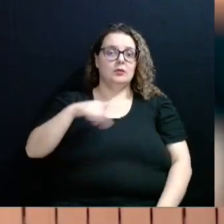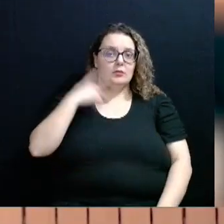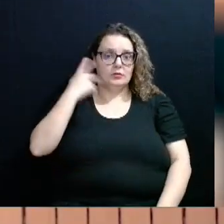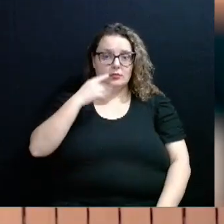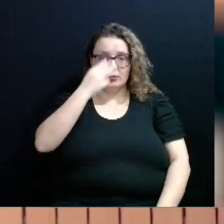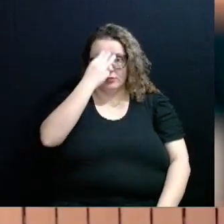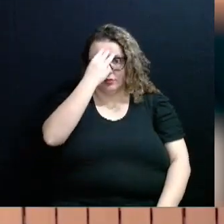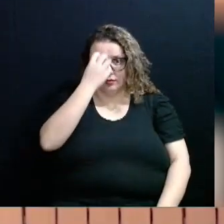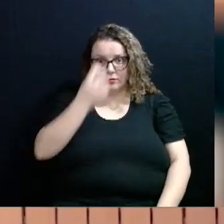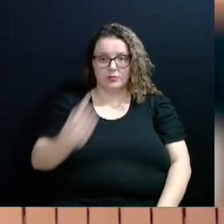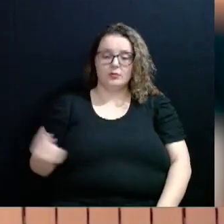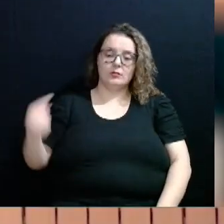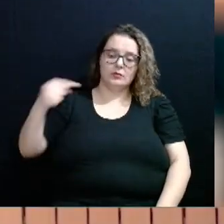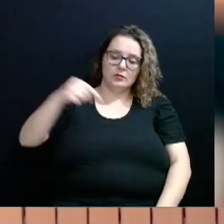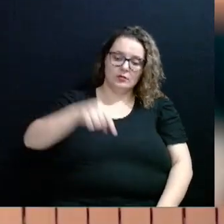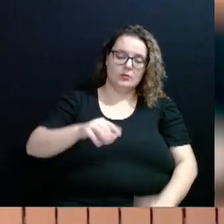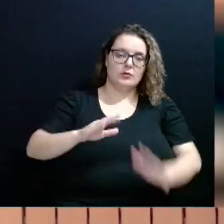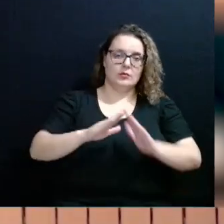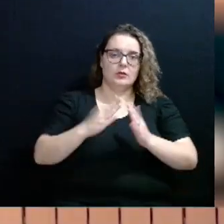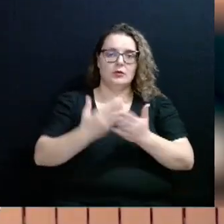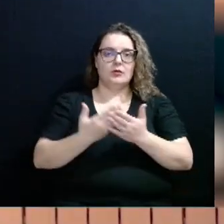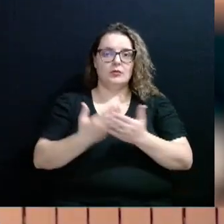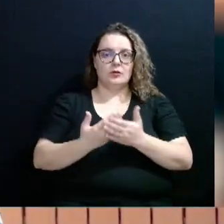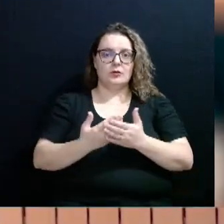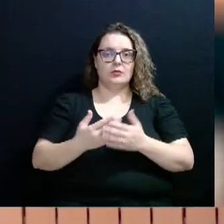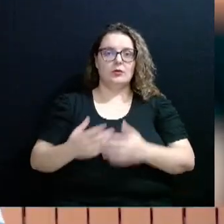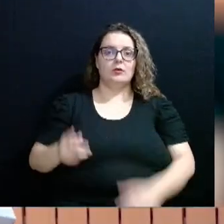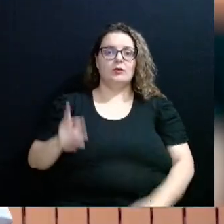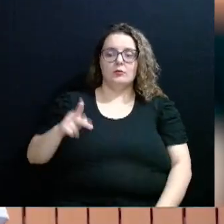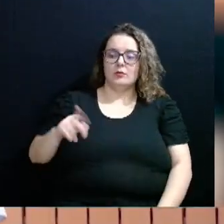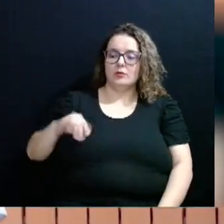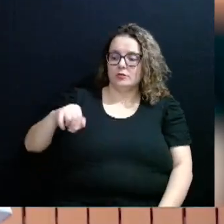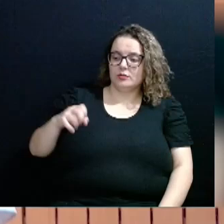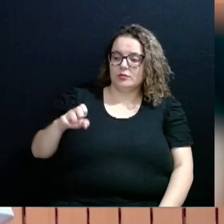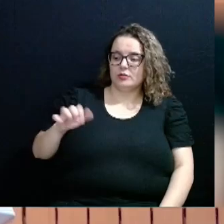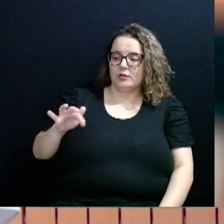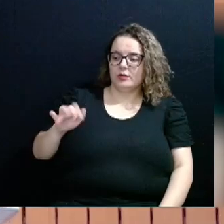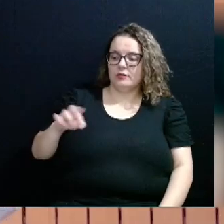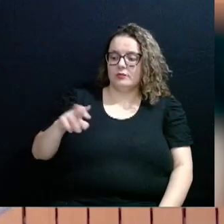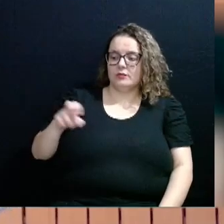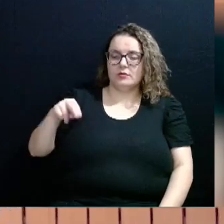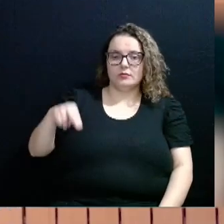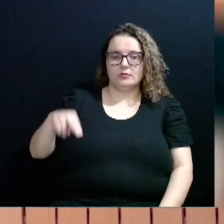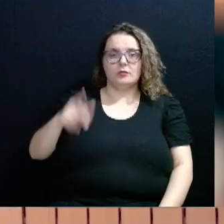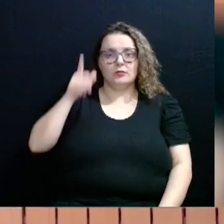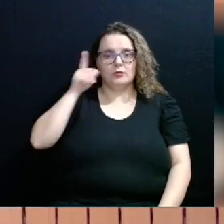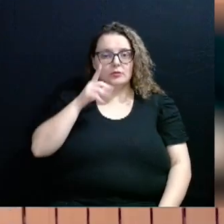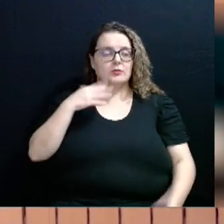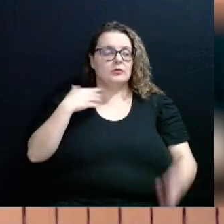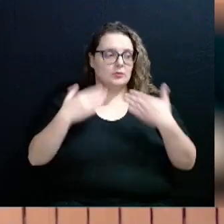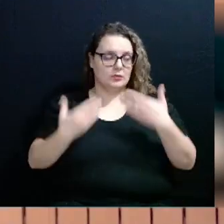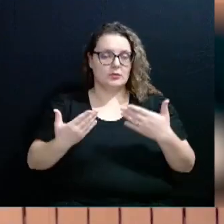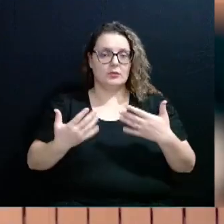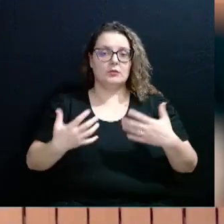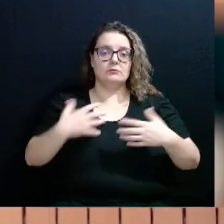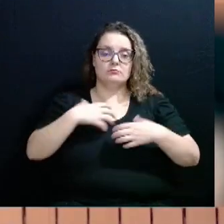até nessa escola, o professor Jefferson conseguiu falar com ele para que ele se comoveu para entender que a nossa escola, um órgão público, não